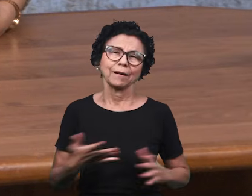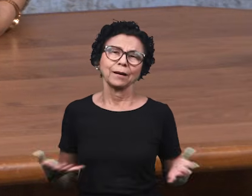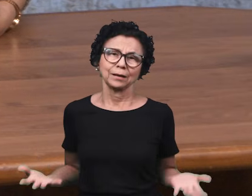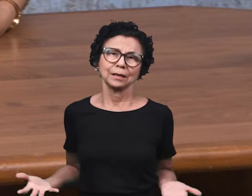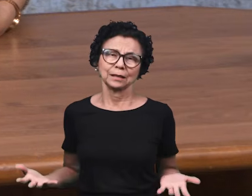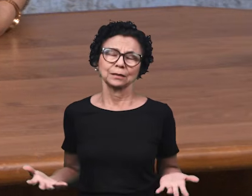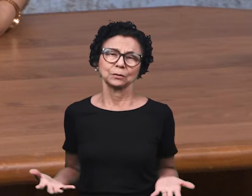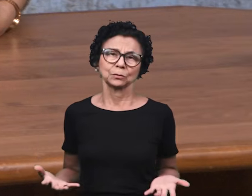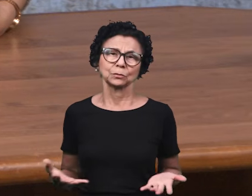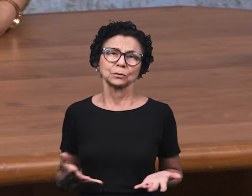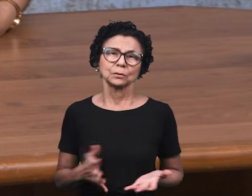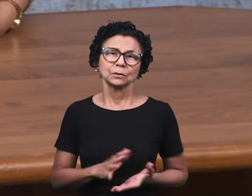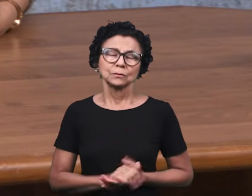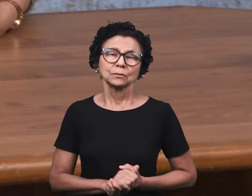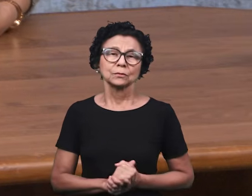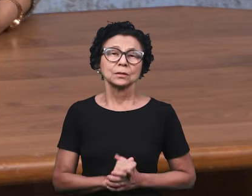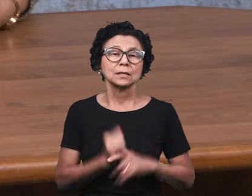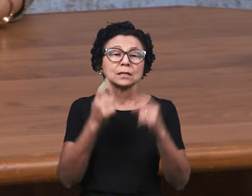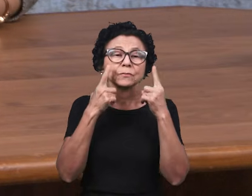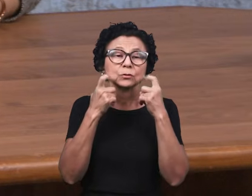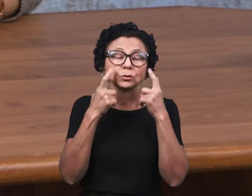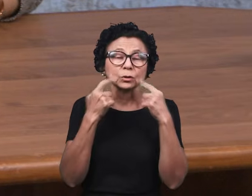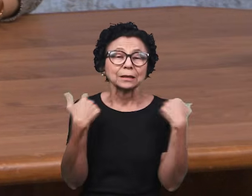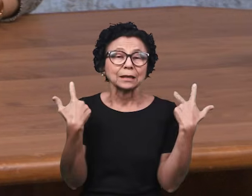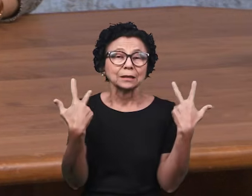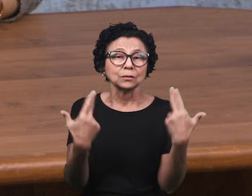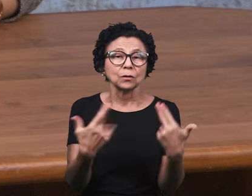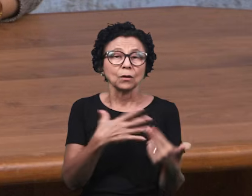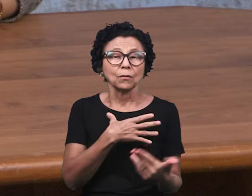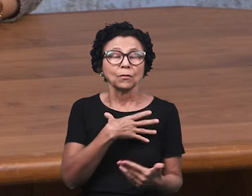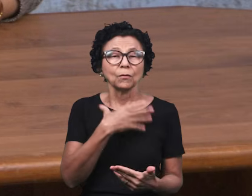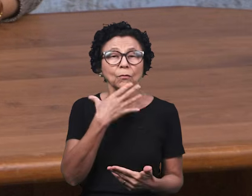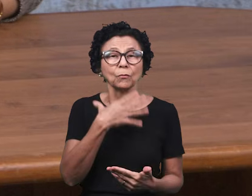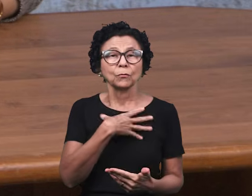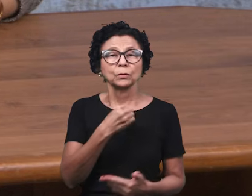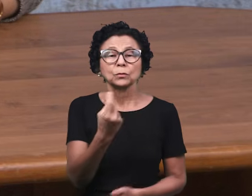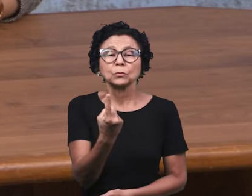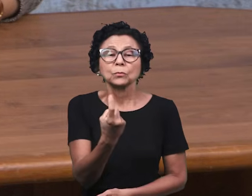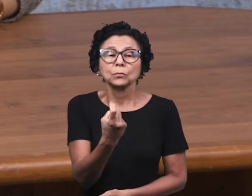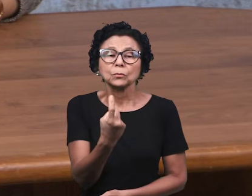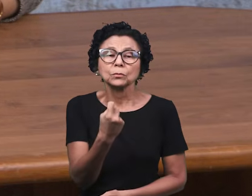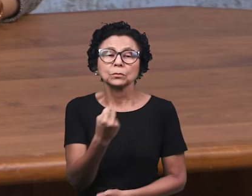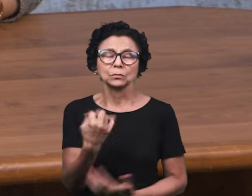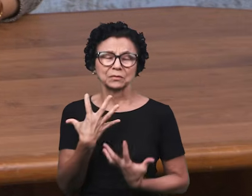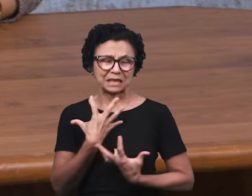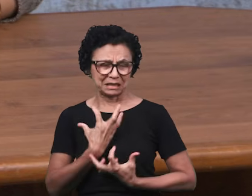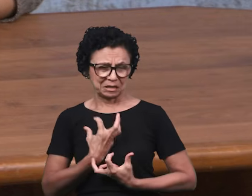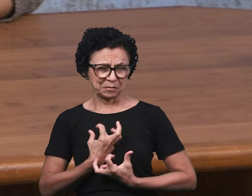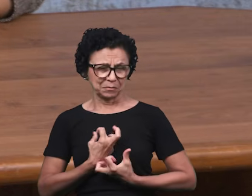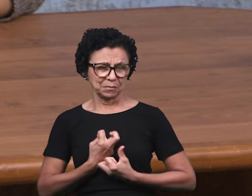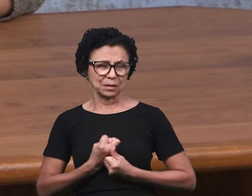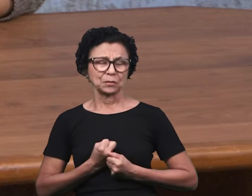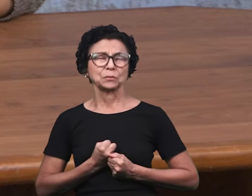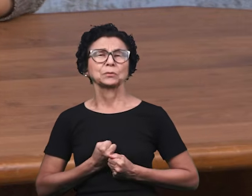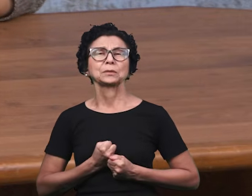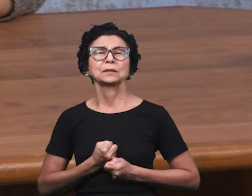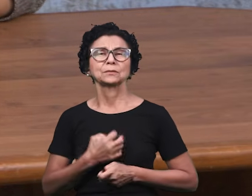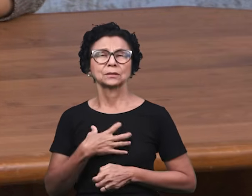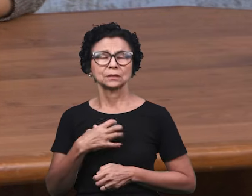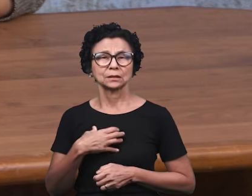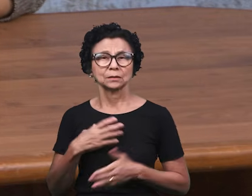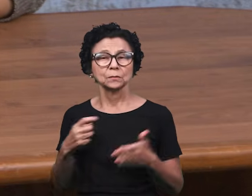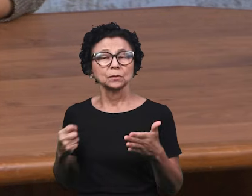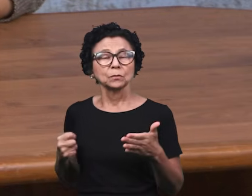por um filho único, pranto de amarguras, porque presto virá o destruidor